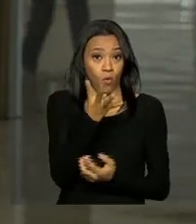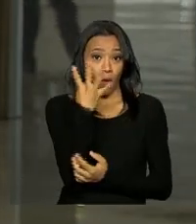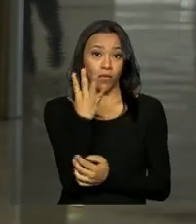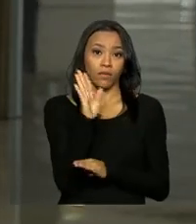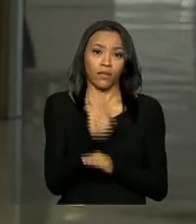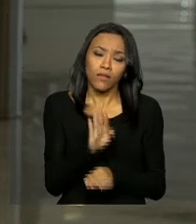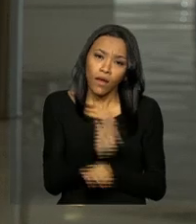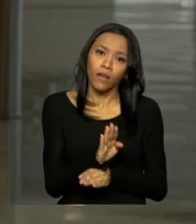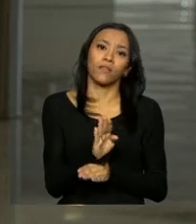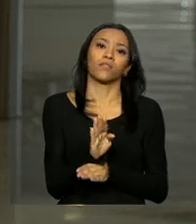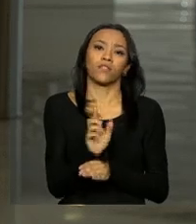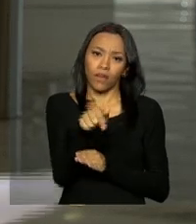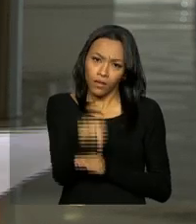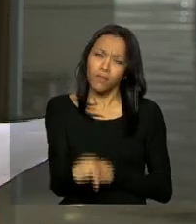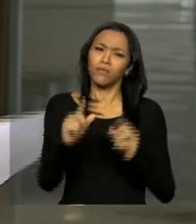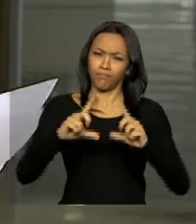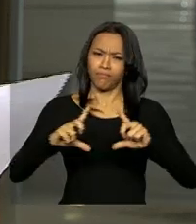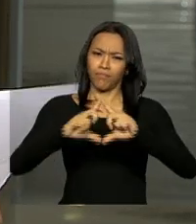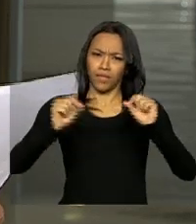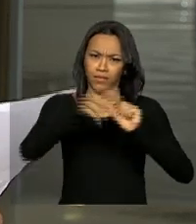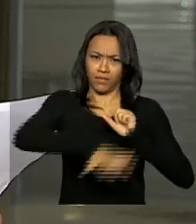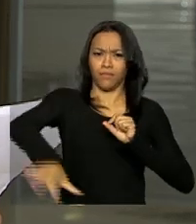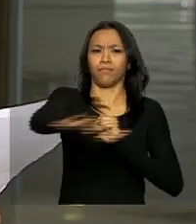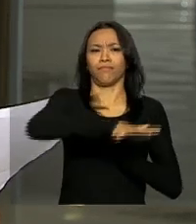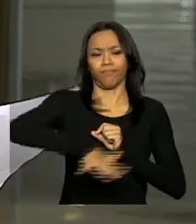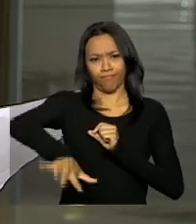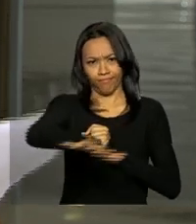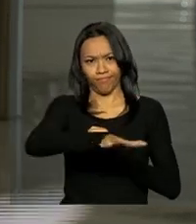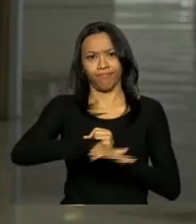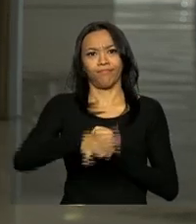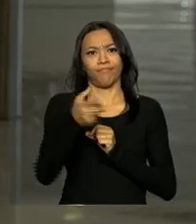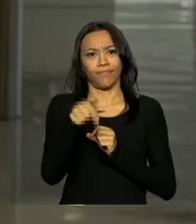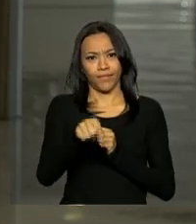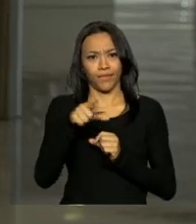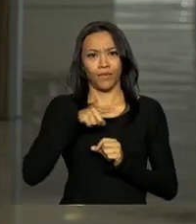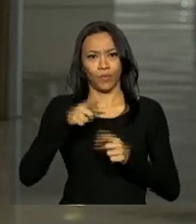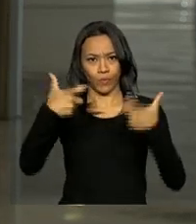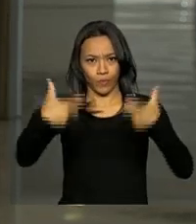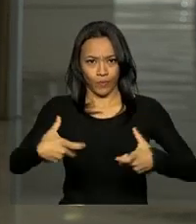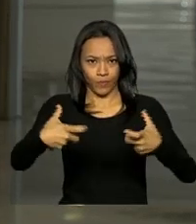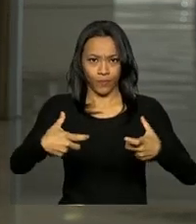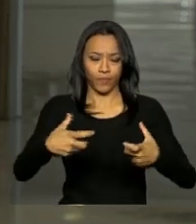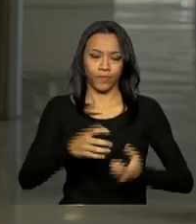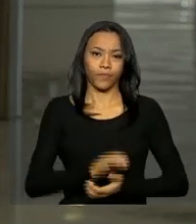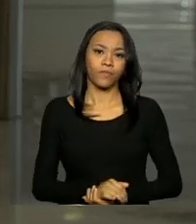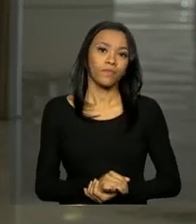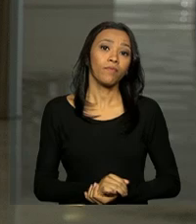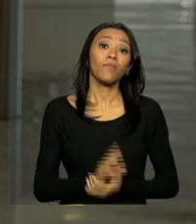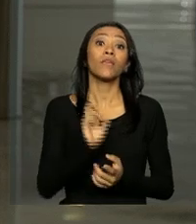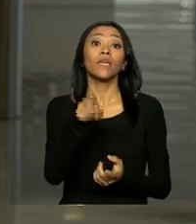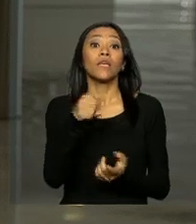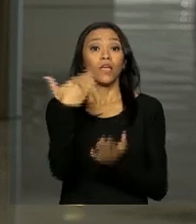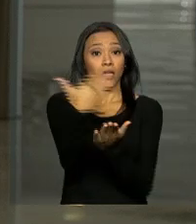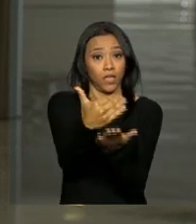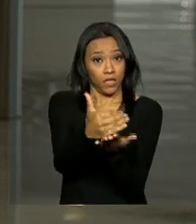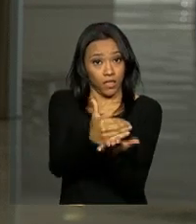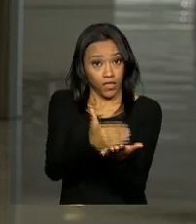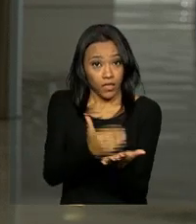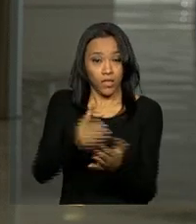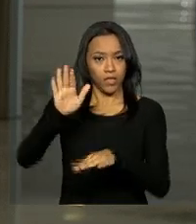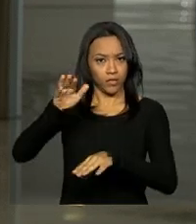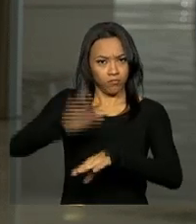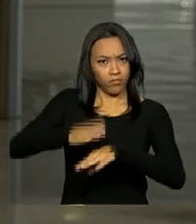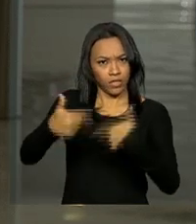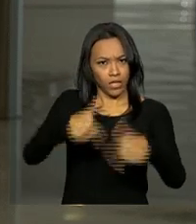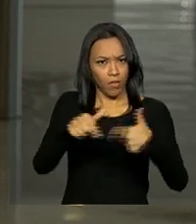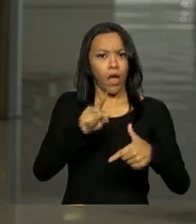SENAD, como eu disse aqui em Brasília, que é o Centro Nacional de Gerenciamento de Riscos e Desastres. E a agenda da diretora-geral da